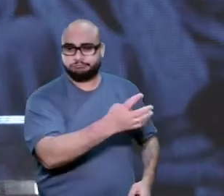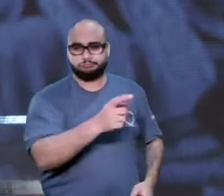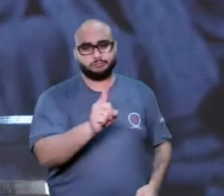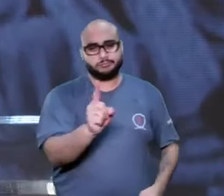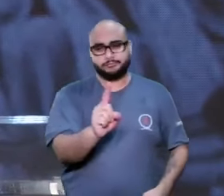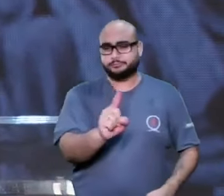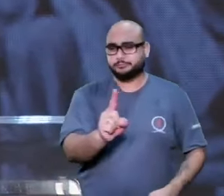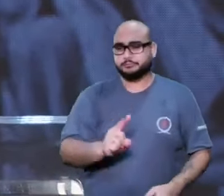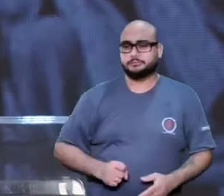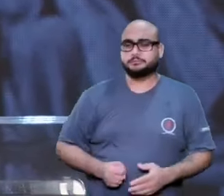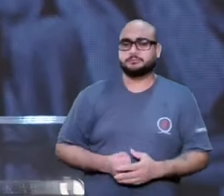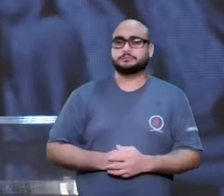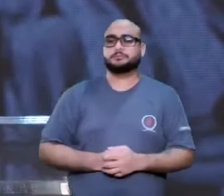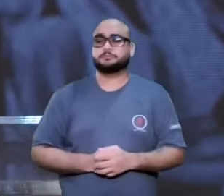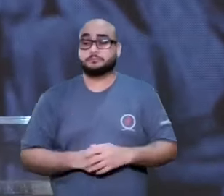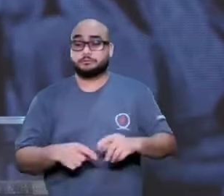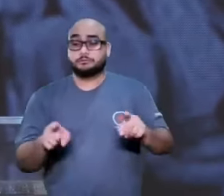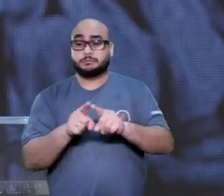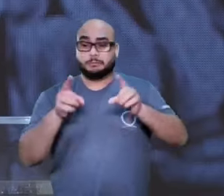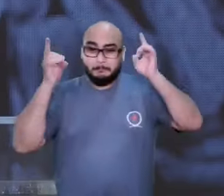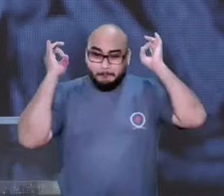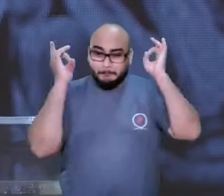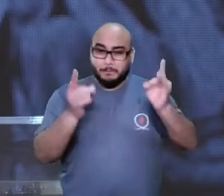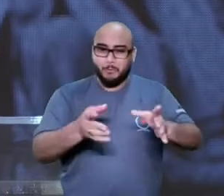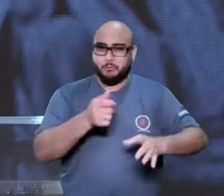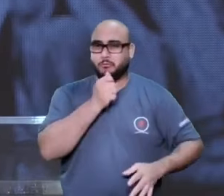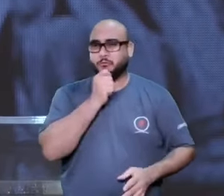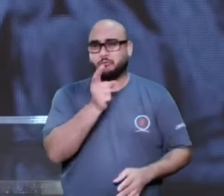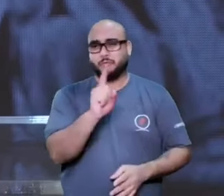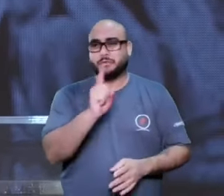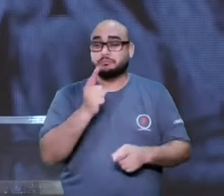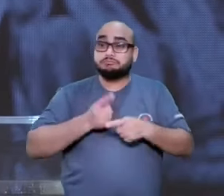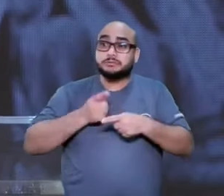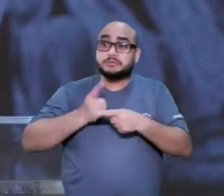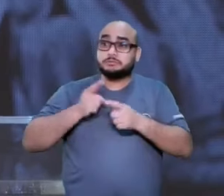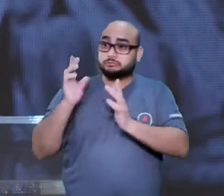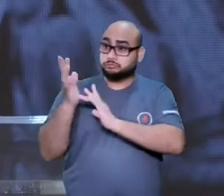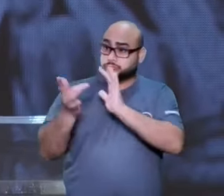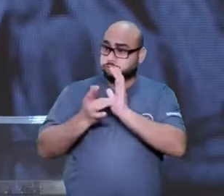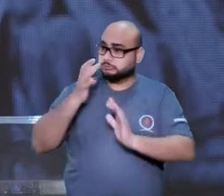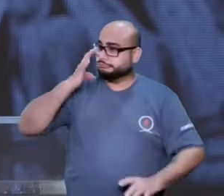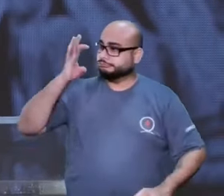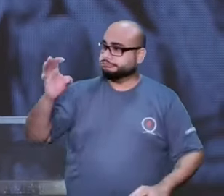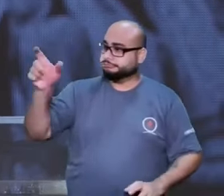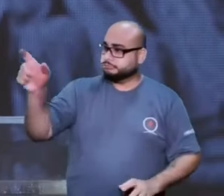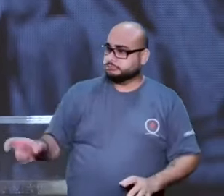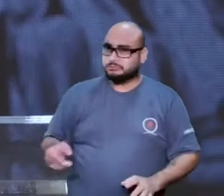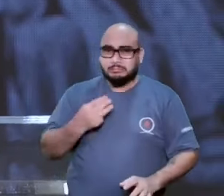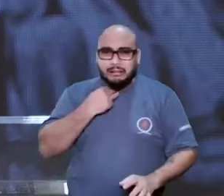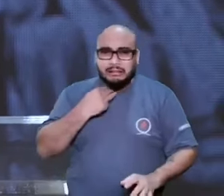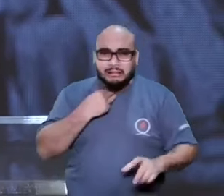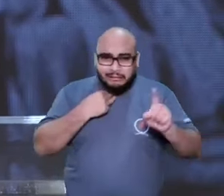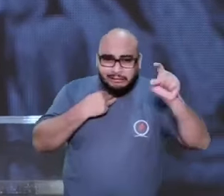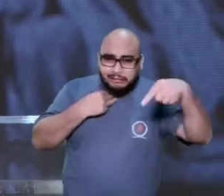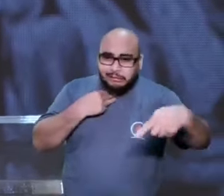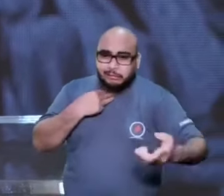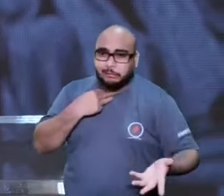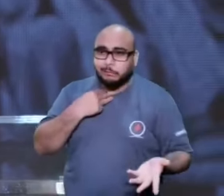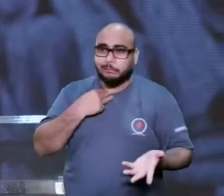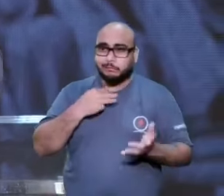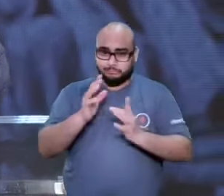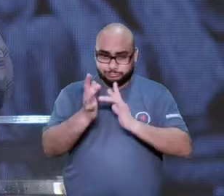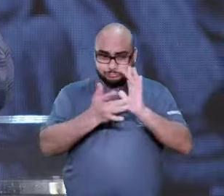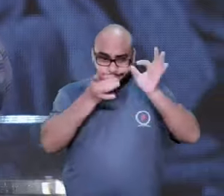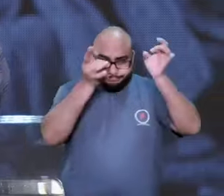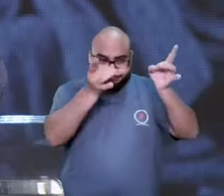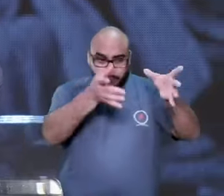menos ser descartada Porque Jesus não julgou Marta e nem descartou